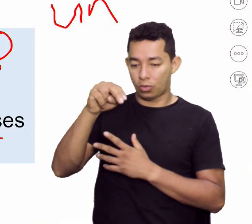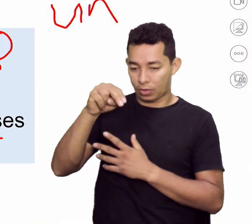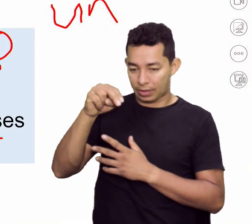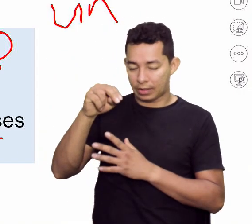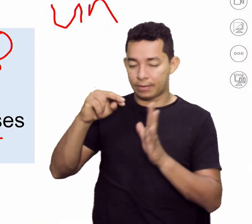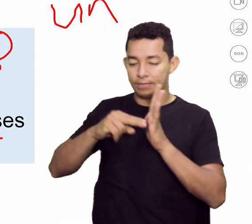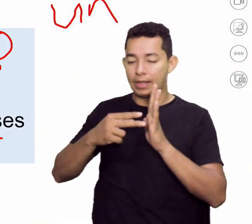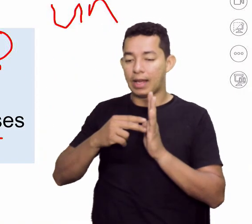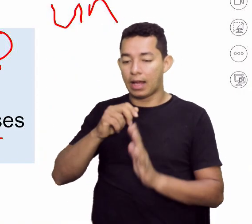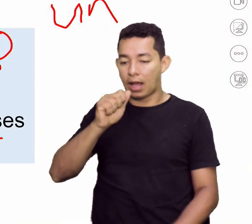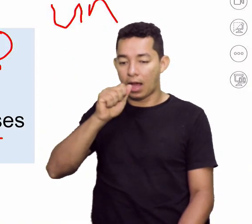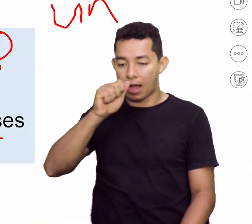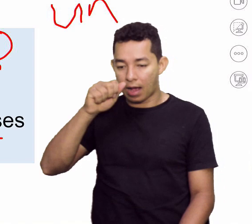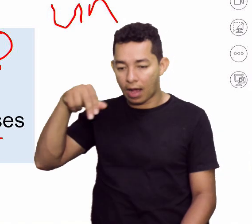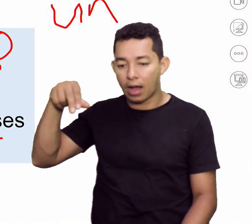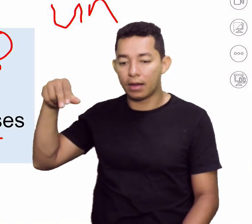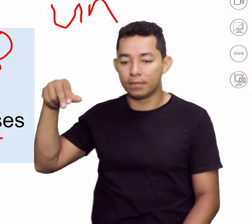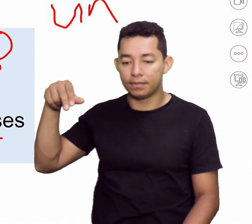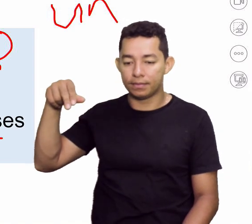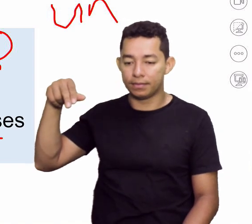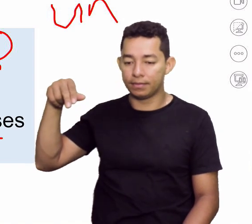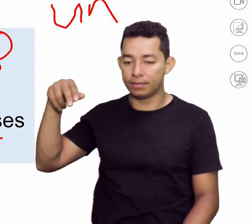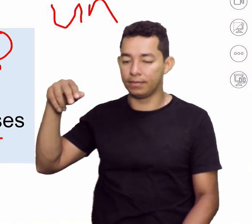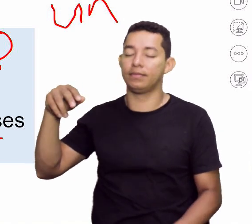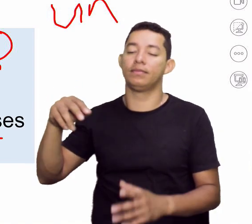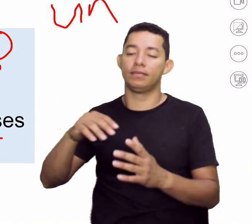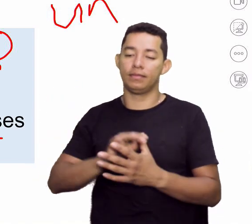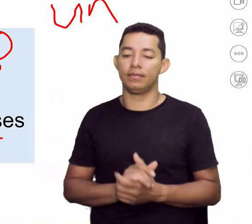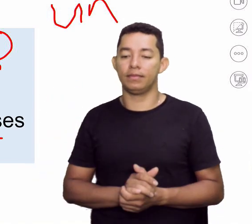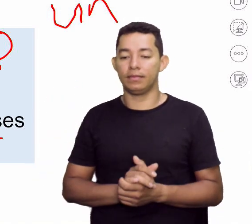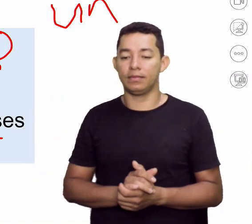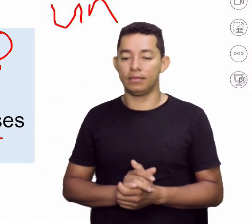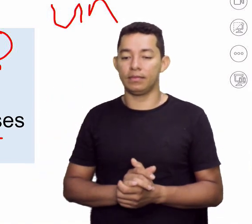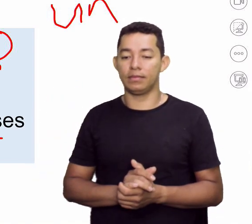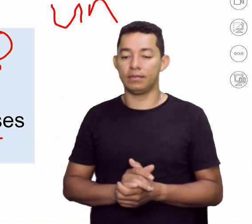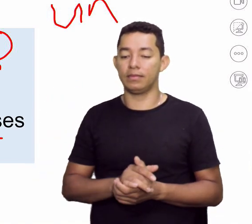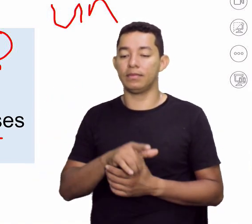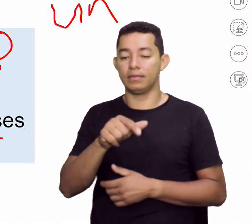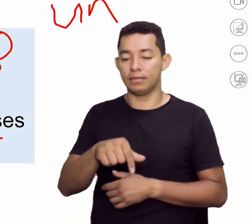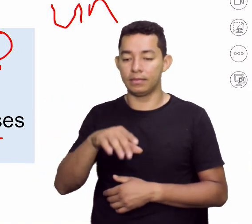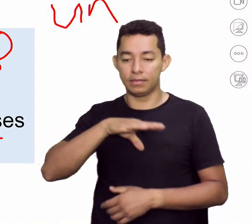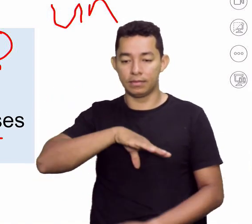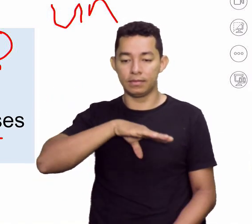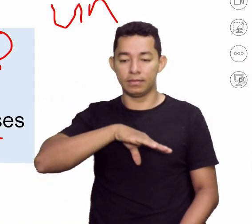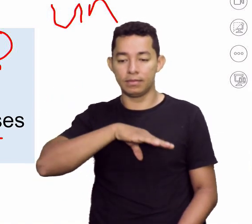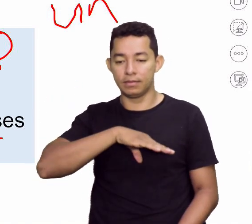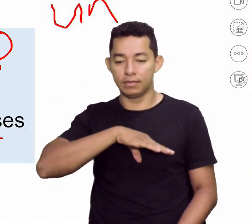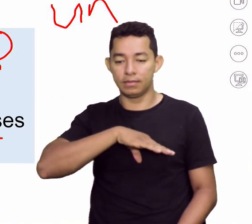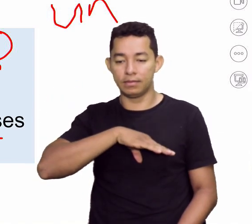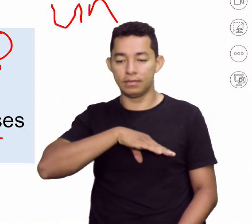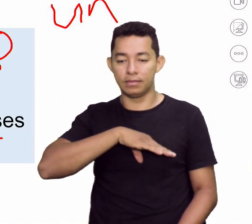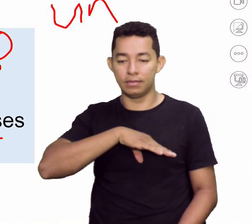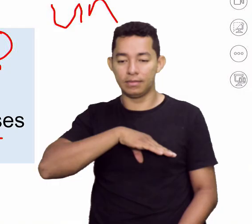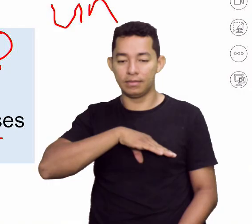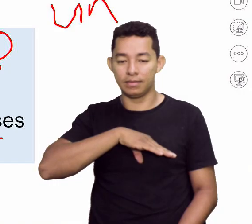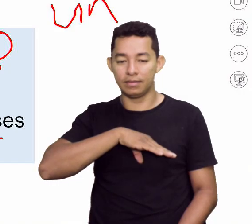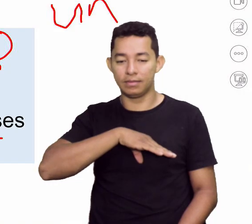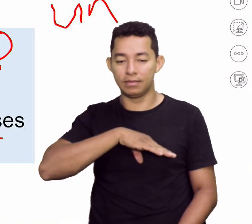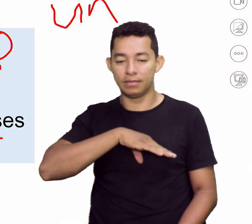inglês, né? No idioma inglês, a gente, se fosse ler em português, era um. E esse U está muito mal feito. Deixa eu melhorar